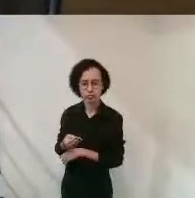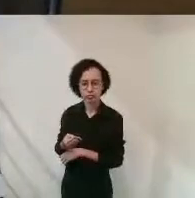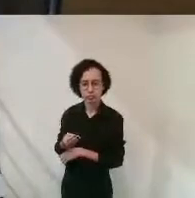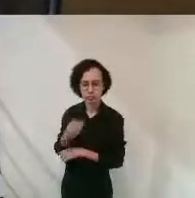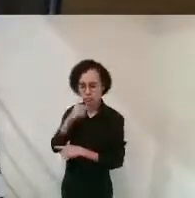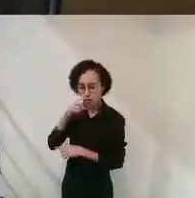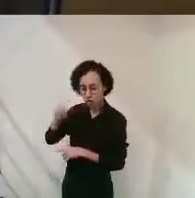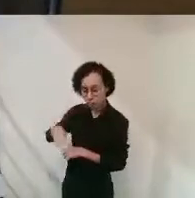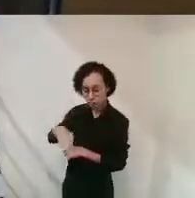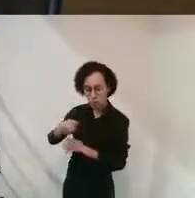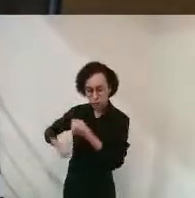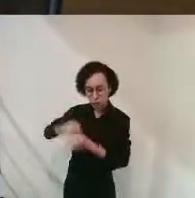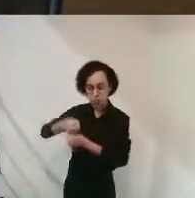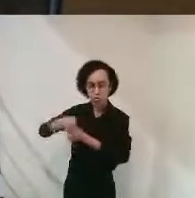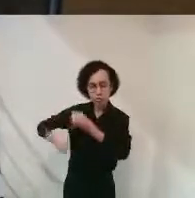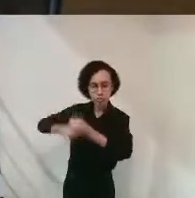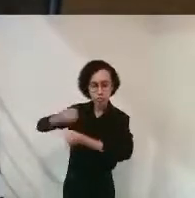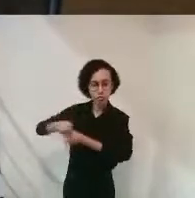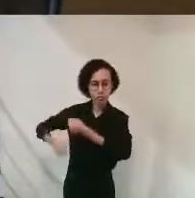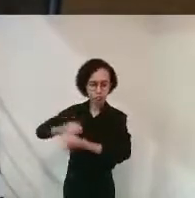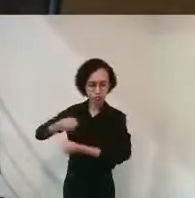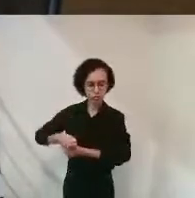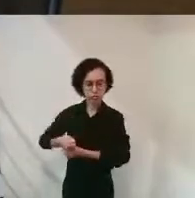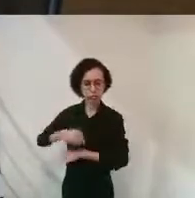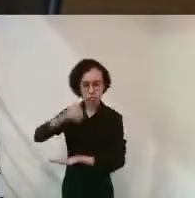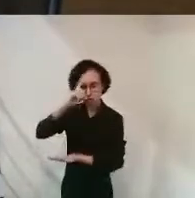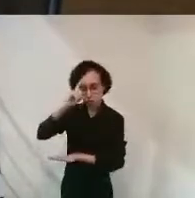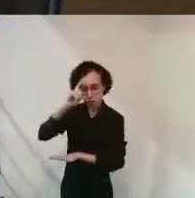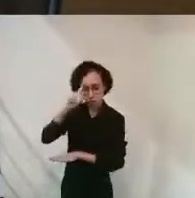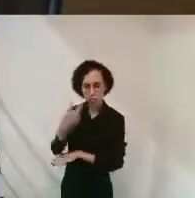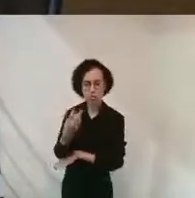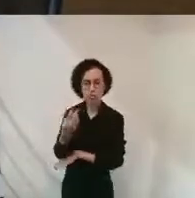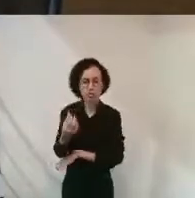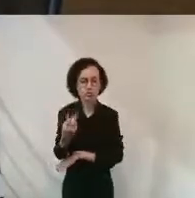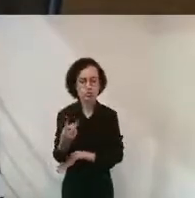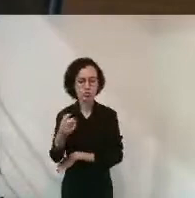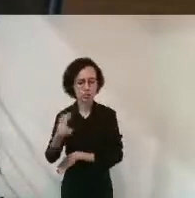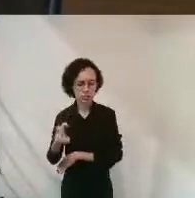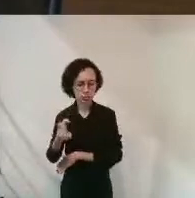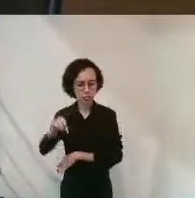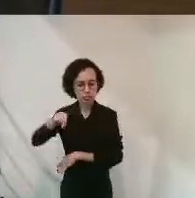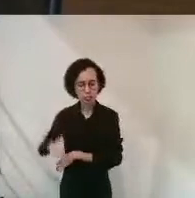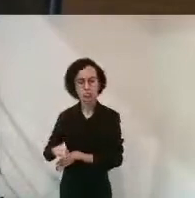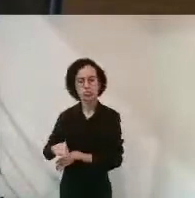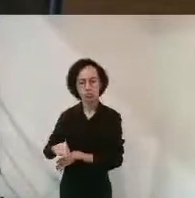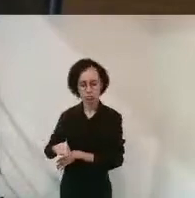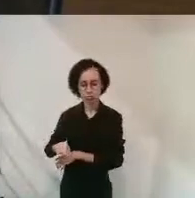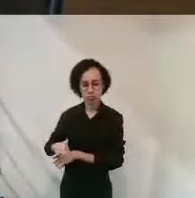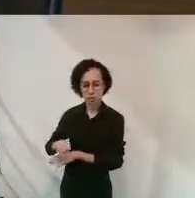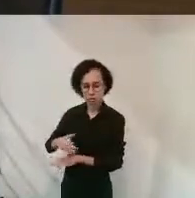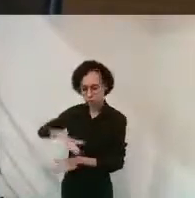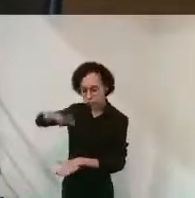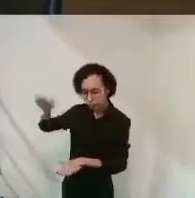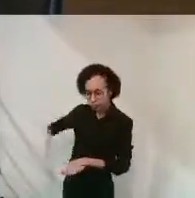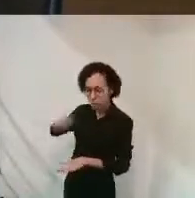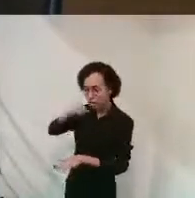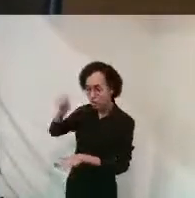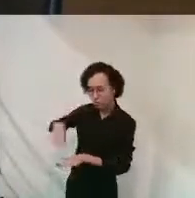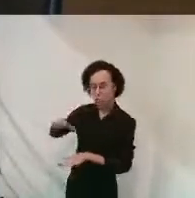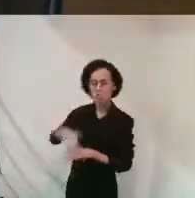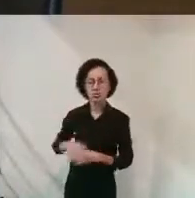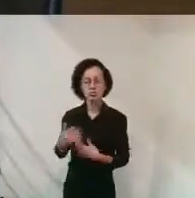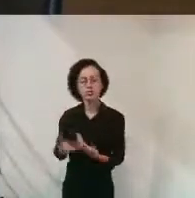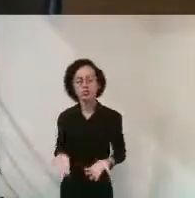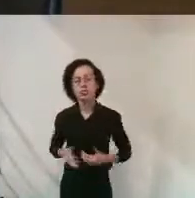ano. Só por dia são 225 mil toneladas. E um ser humano,